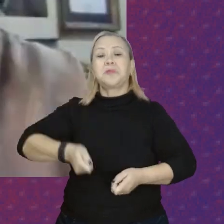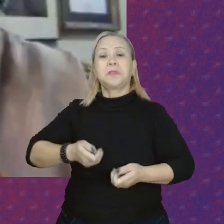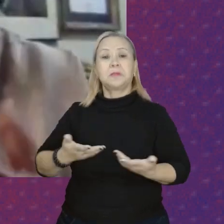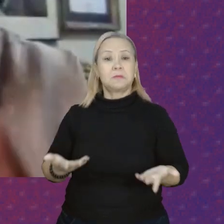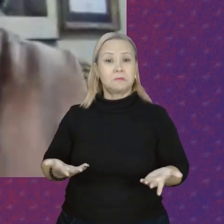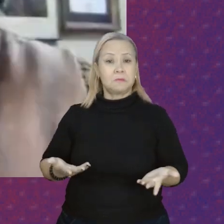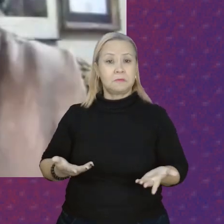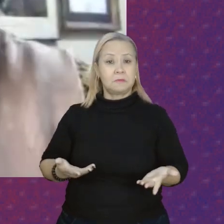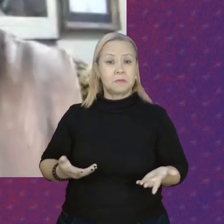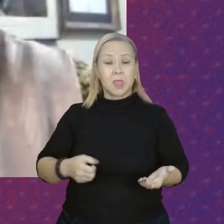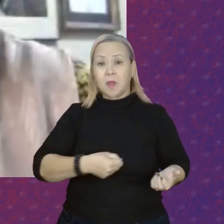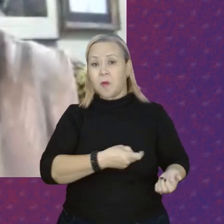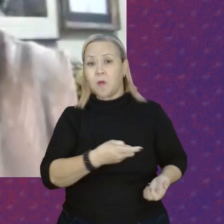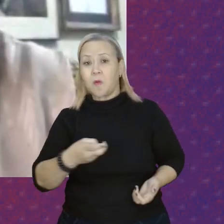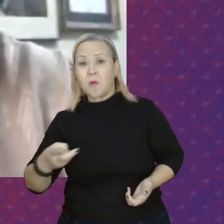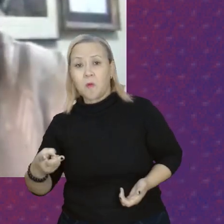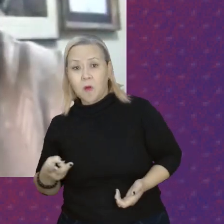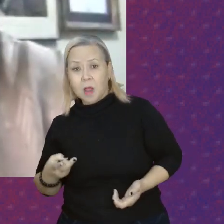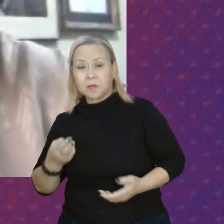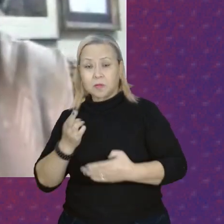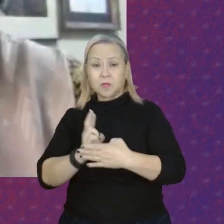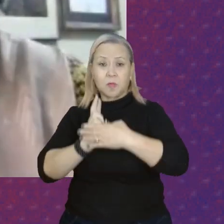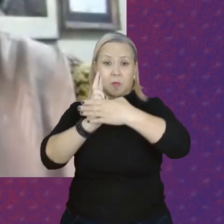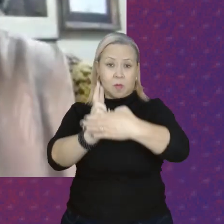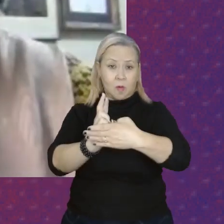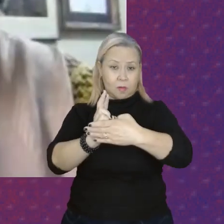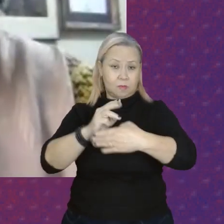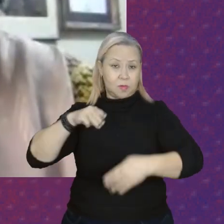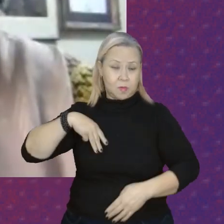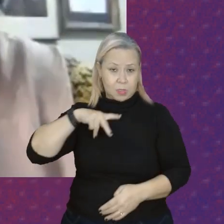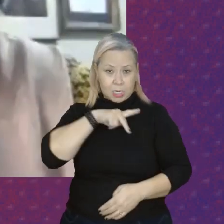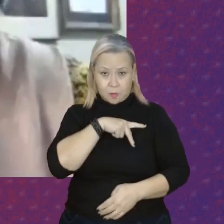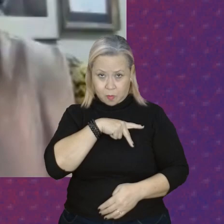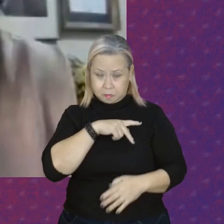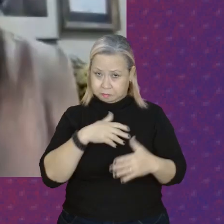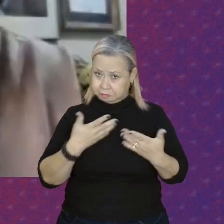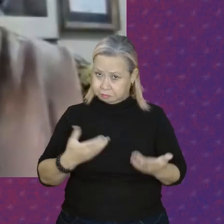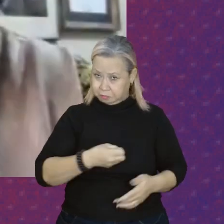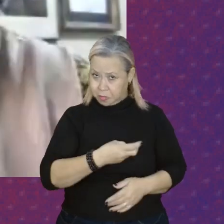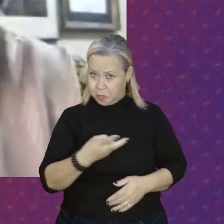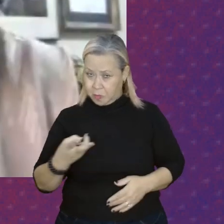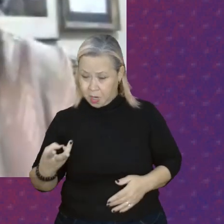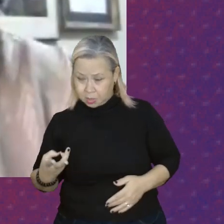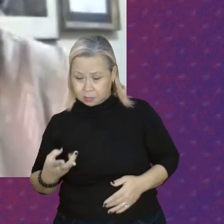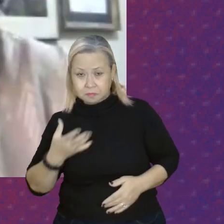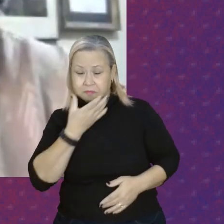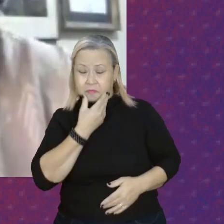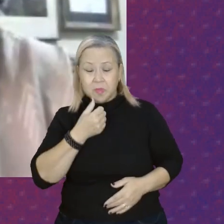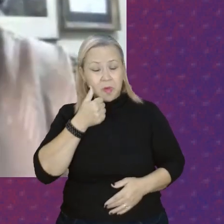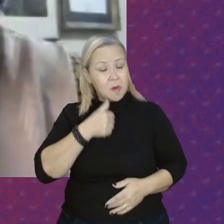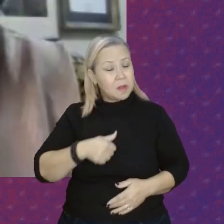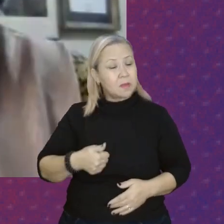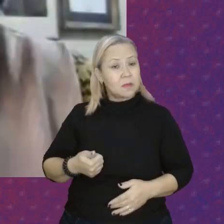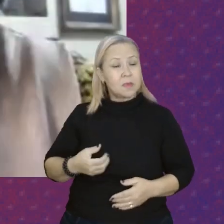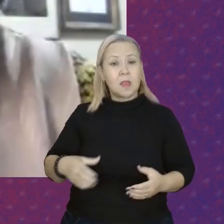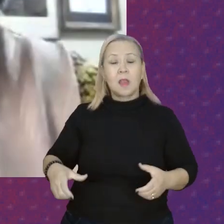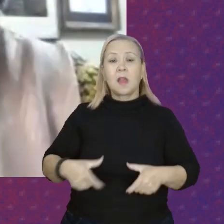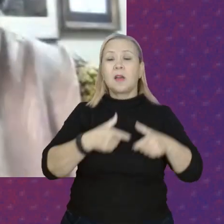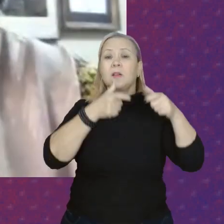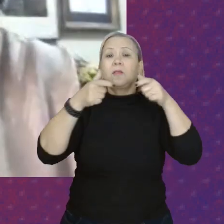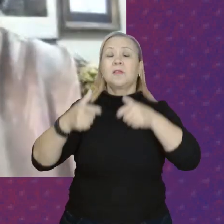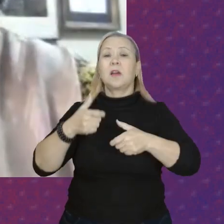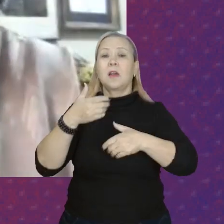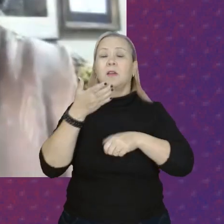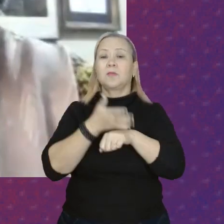Quantos promotores do Ministério Público? Quantos e quantas, né, ocupam o cargo